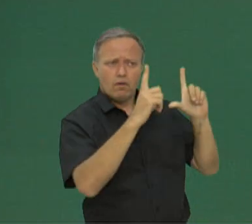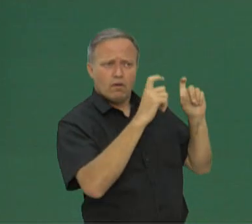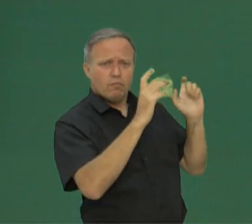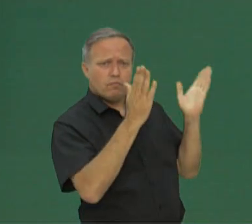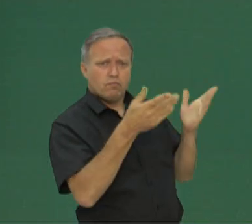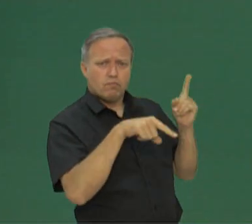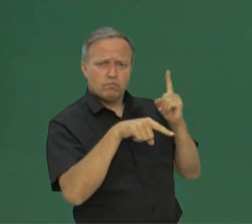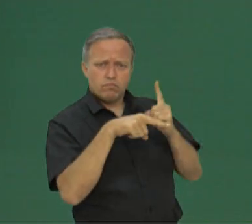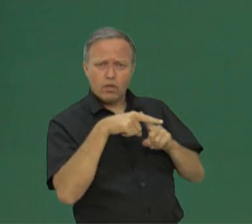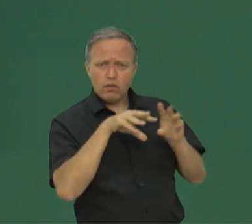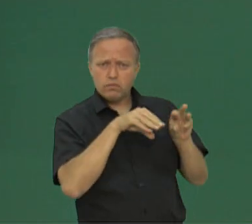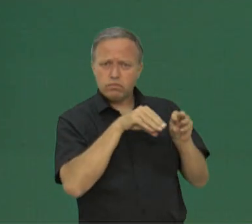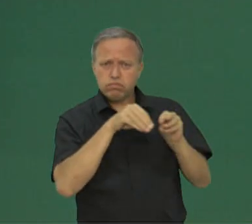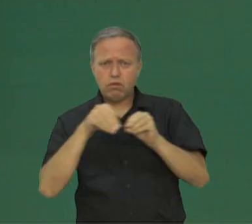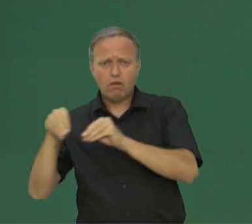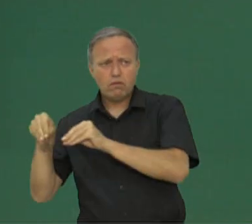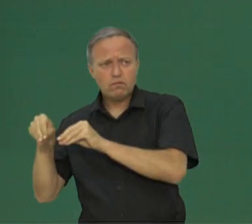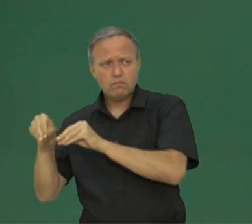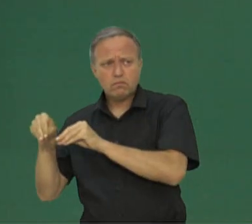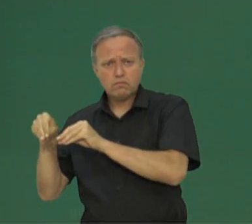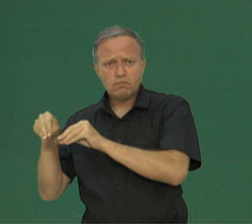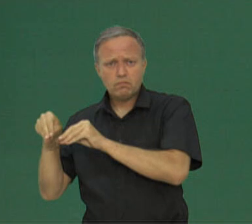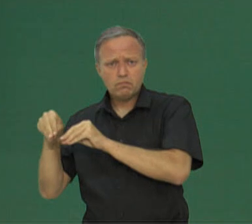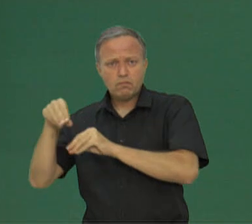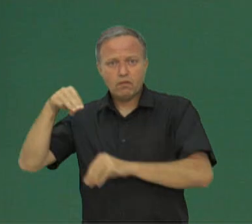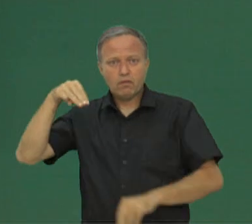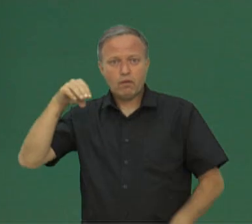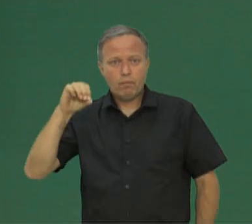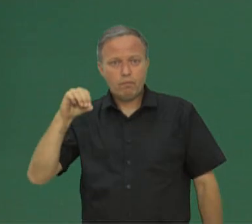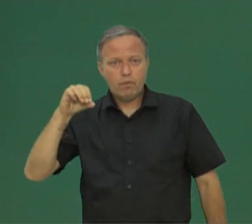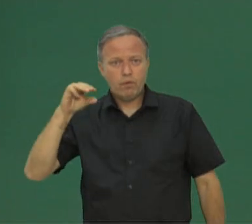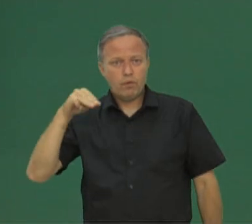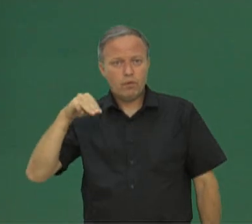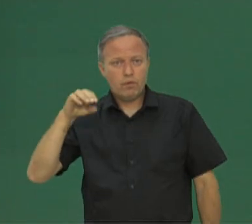ser momentânea? Vocês viram o que tem ali de elementos, gente?